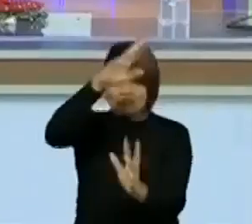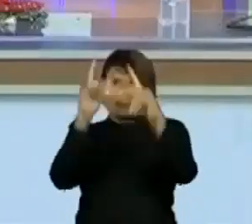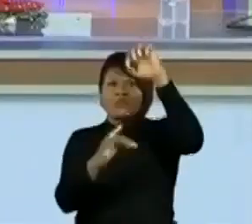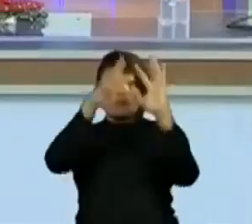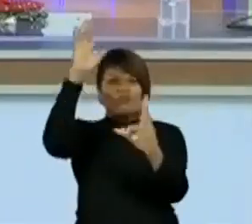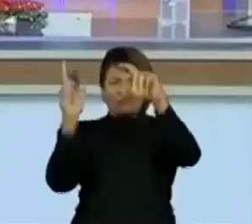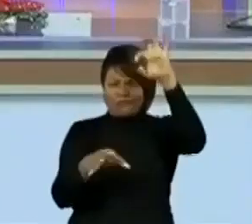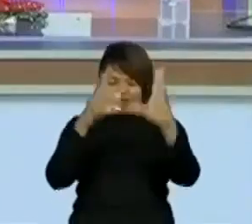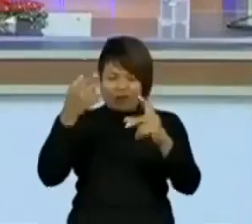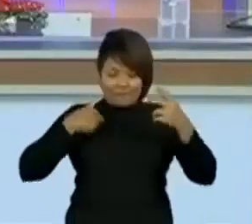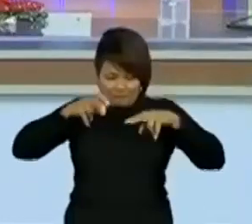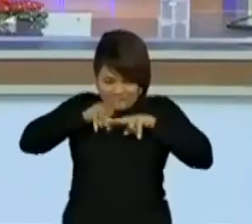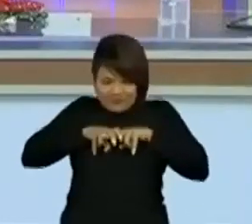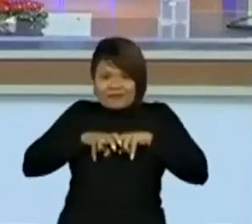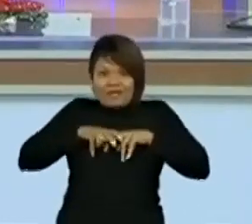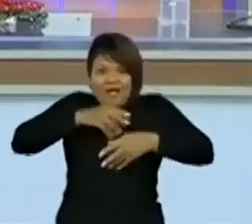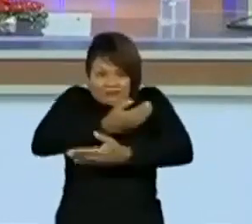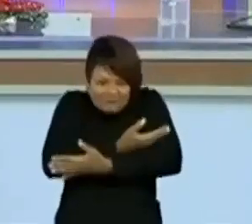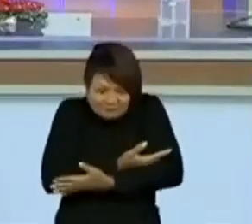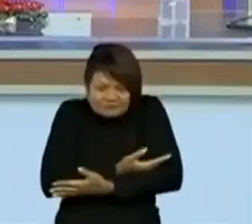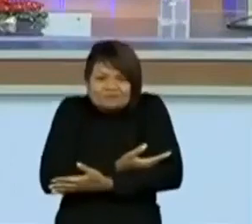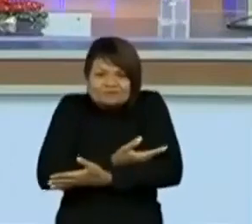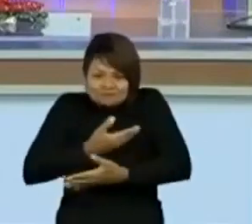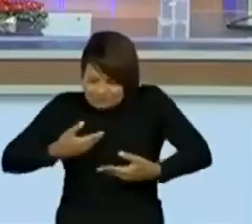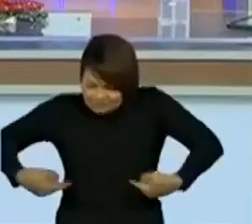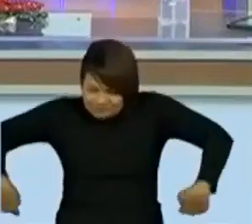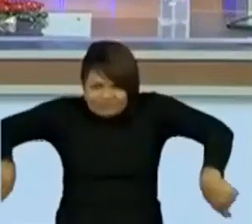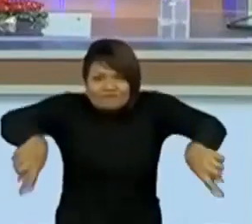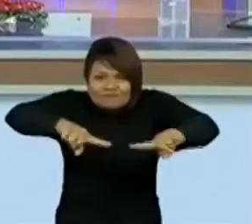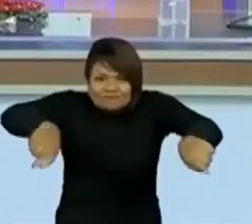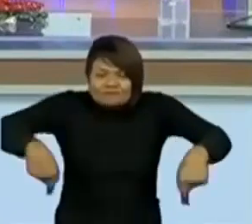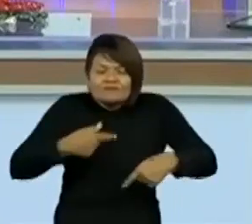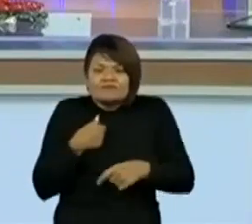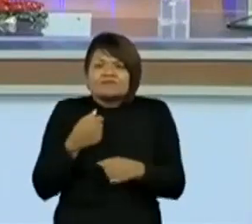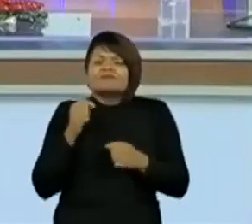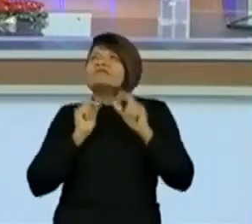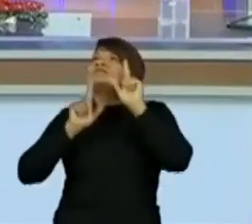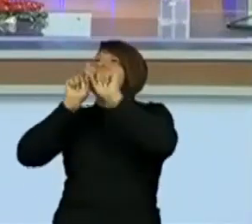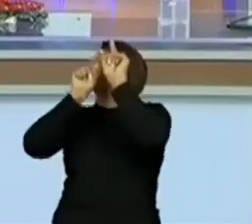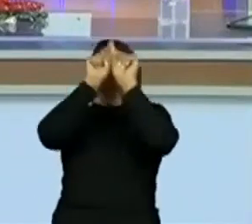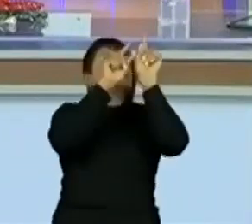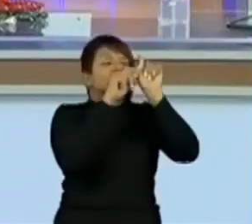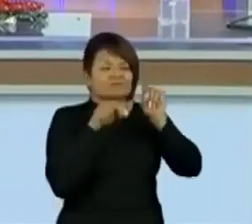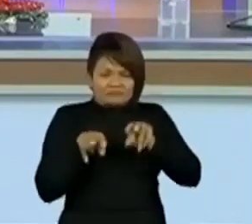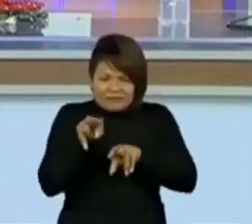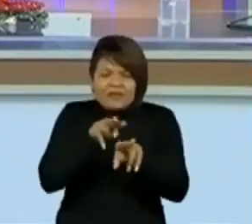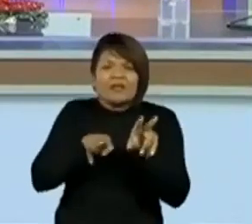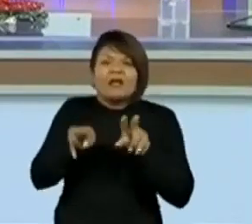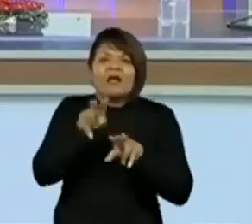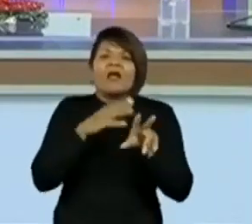das pessoas que se misturavam com as estrelas, mas era pouco.